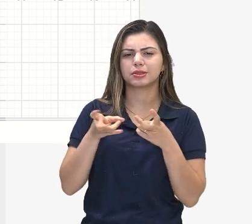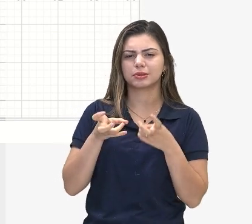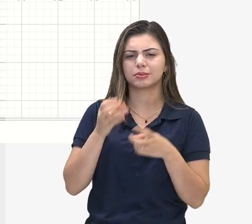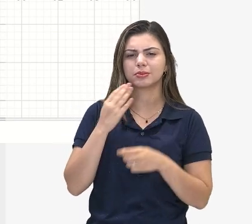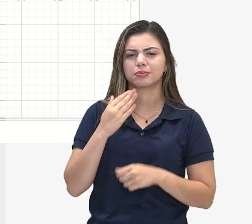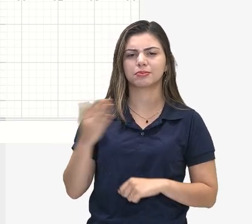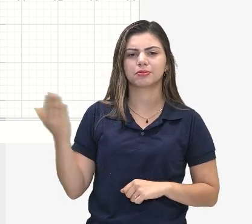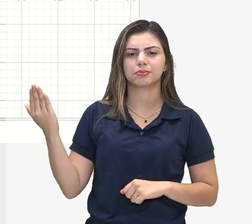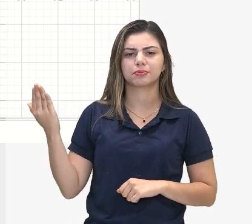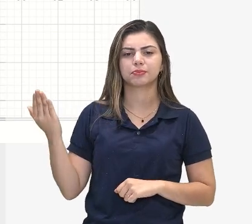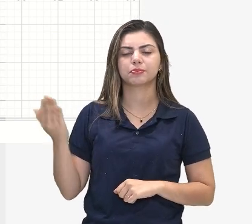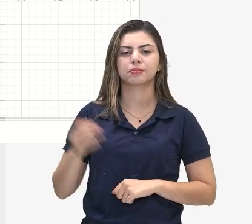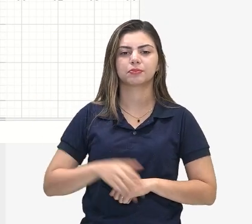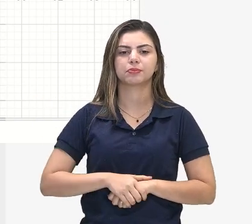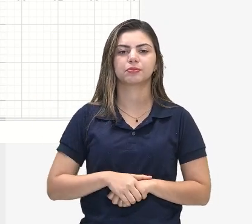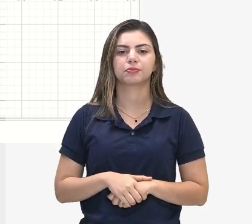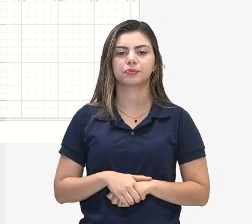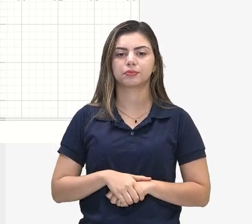raios. Olha, nós temos agora